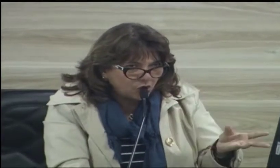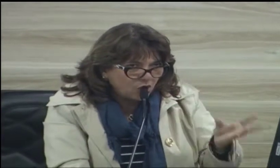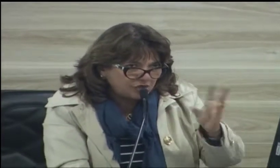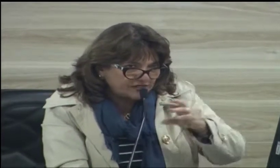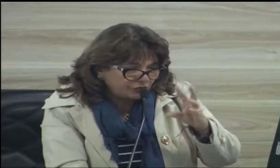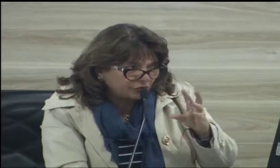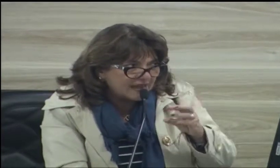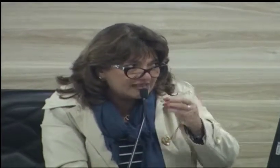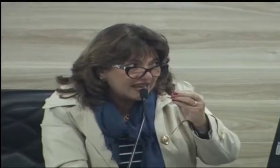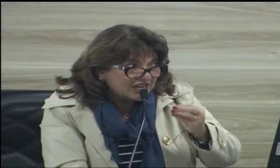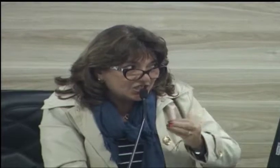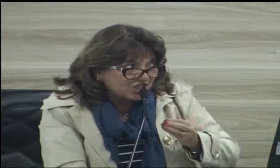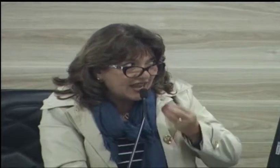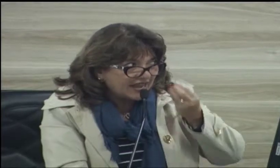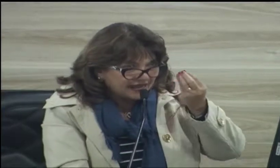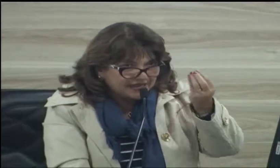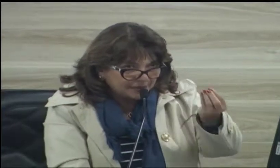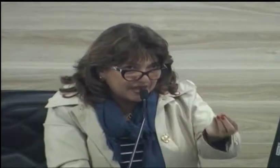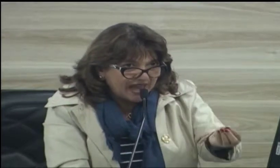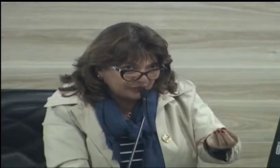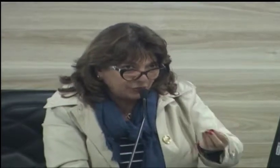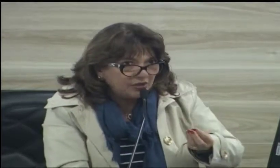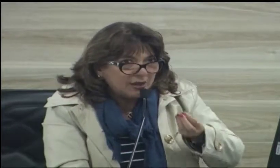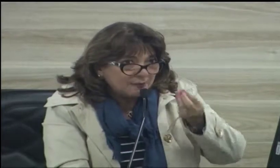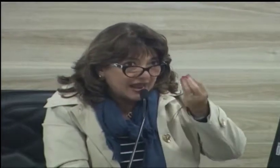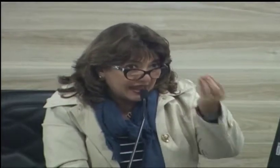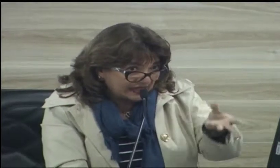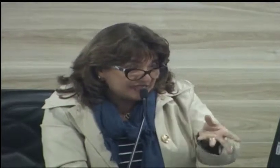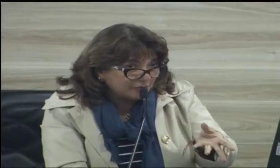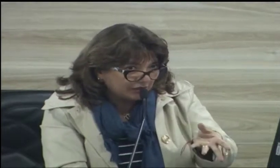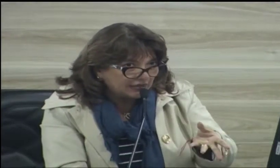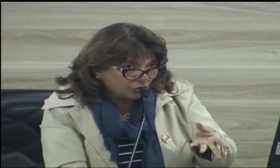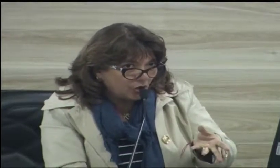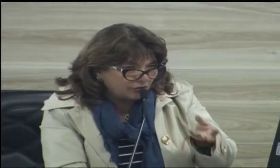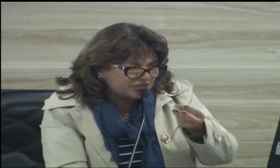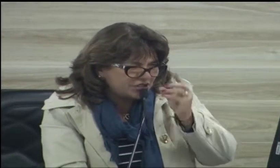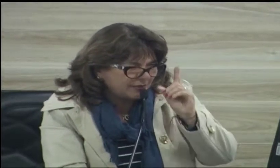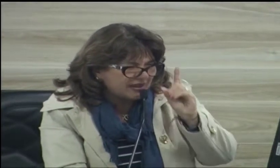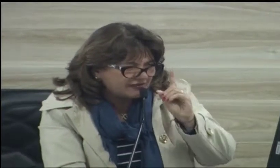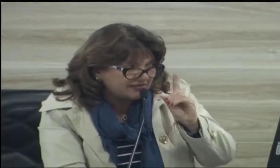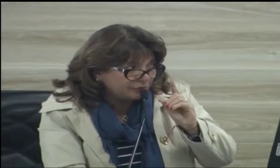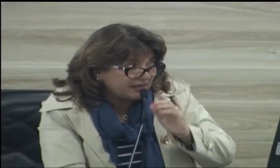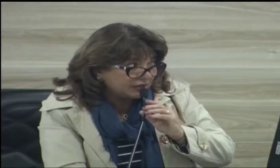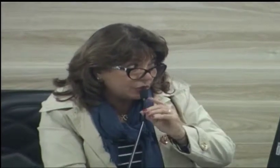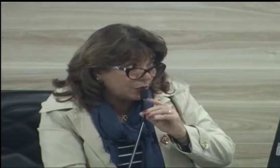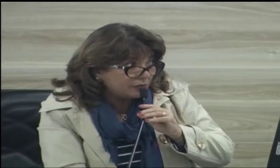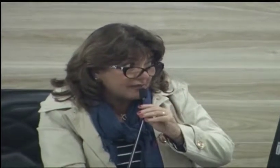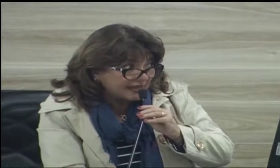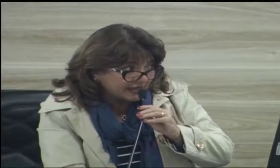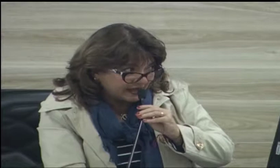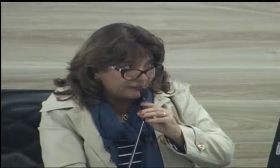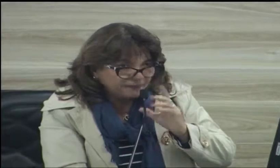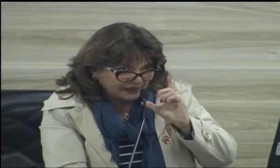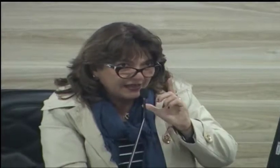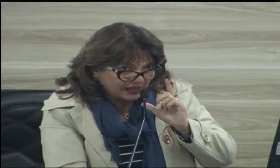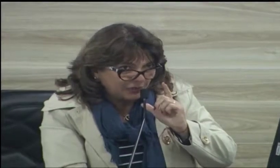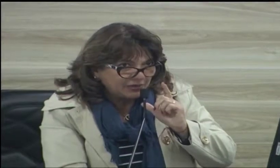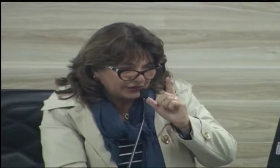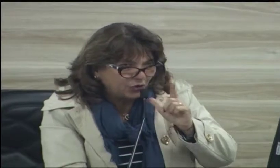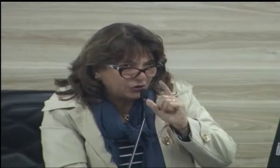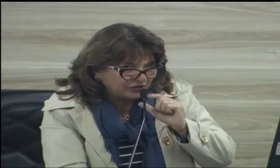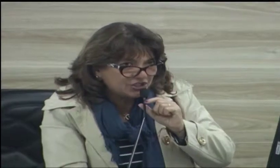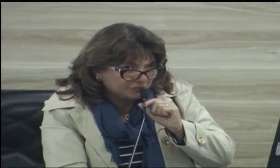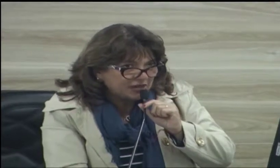teve anox e tudo mais, já era encaminhado para esse ambulatório que se chamava, se não me engano, João e Maria, que